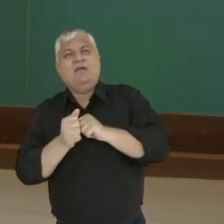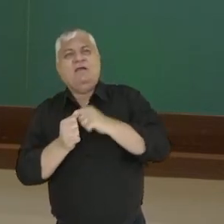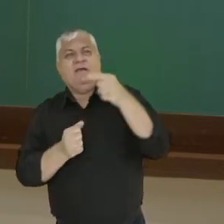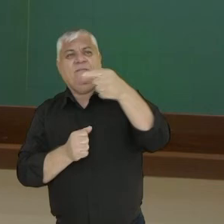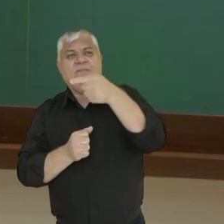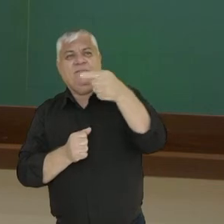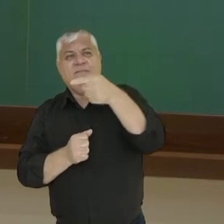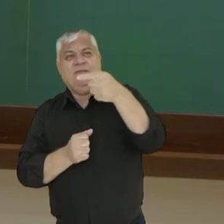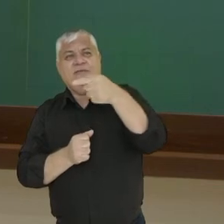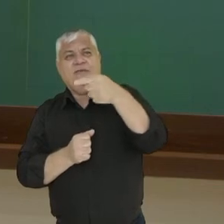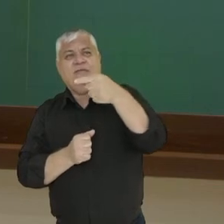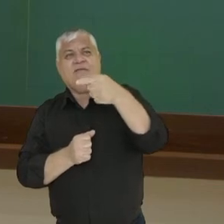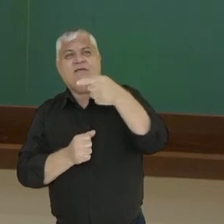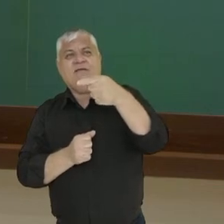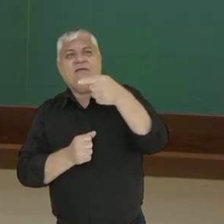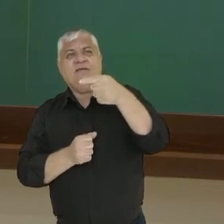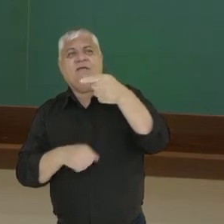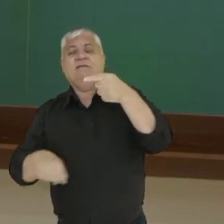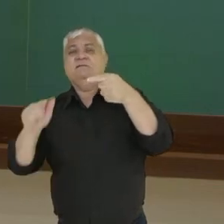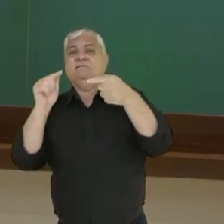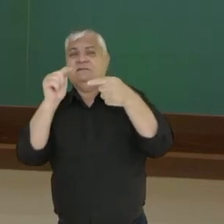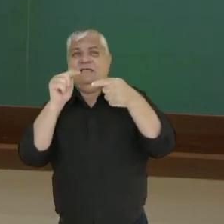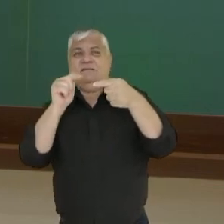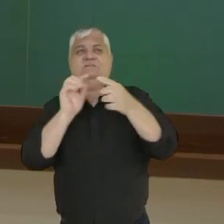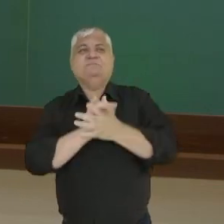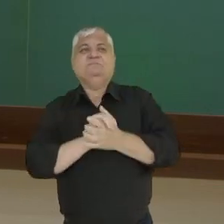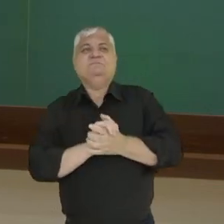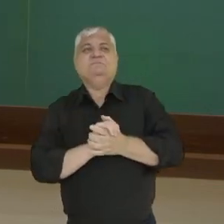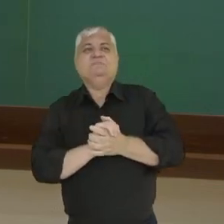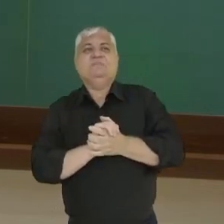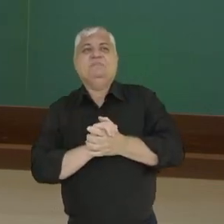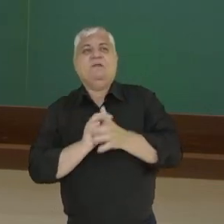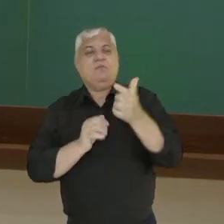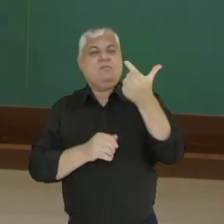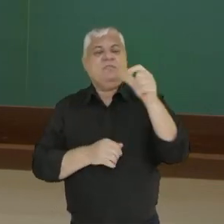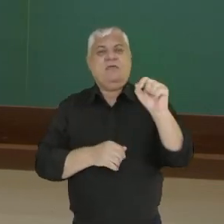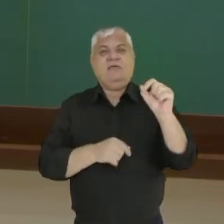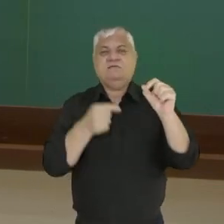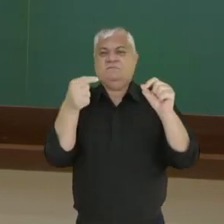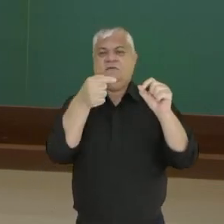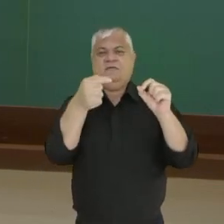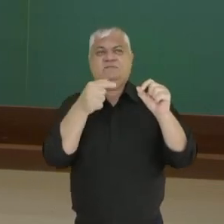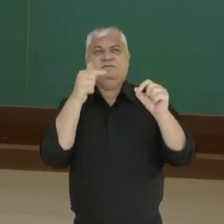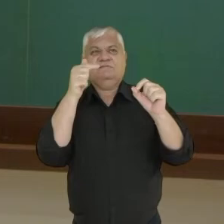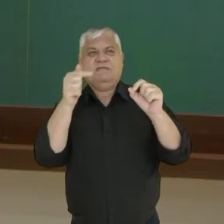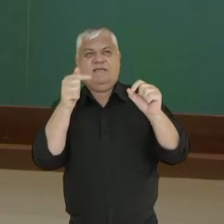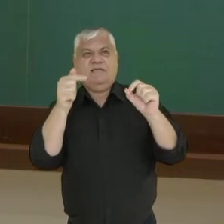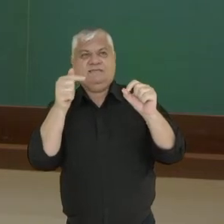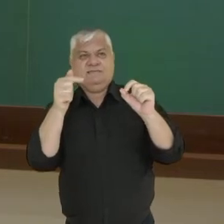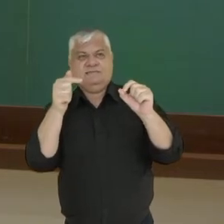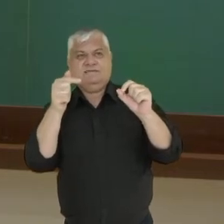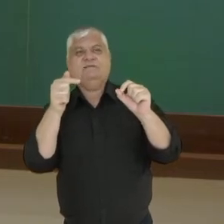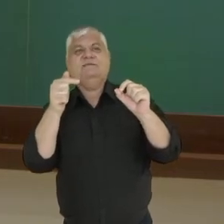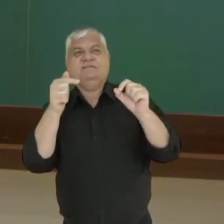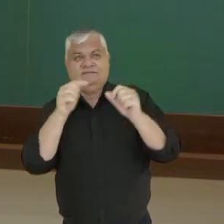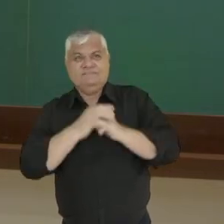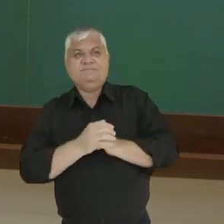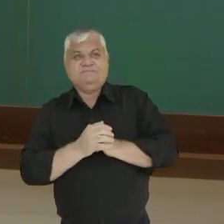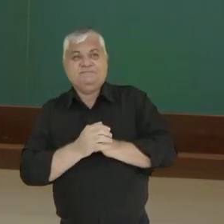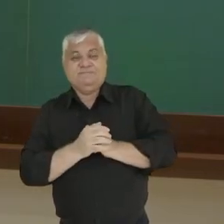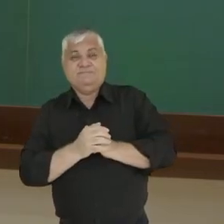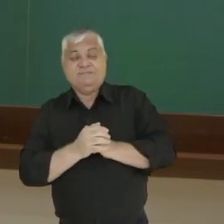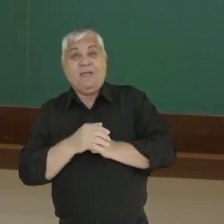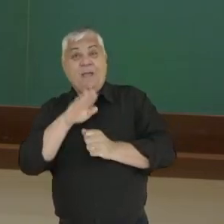sinal some do logaritmo e passa aqui. E agora eu aplico a definição, base 10 elevado